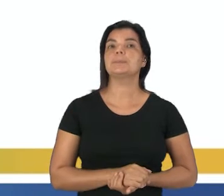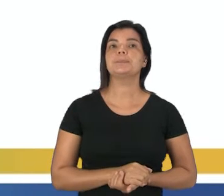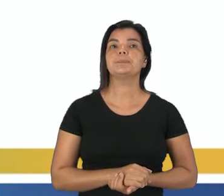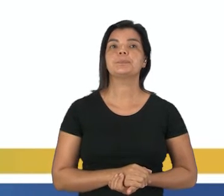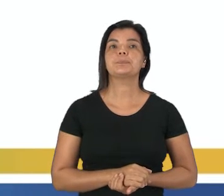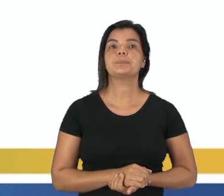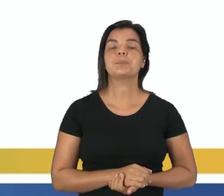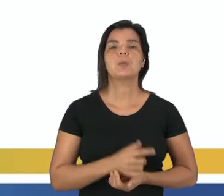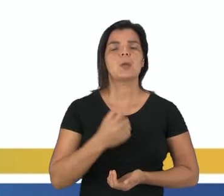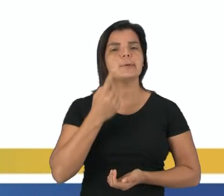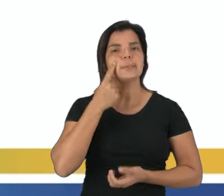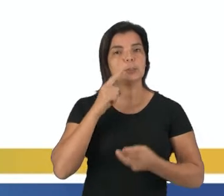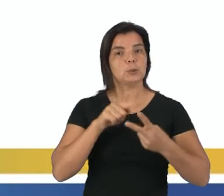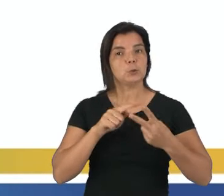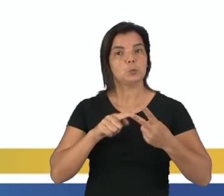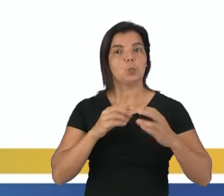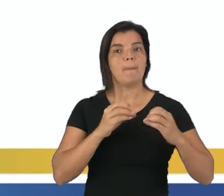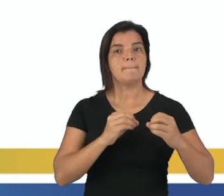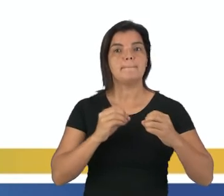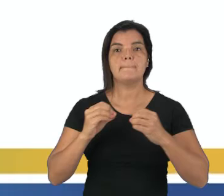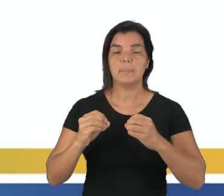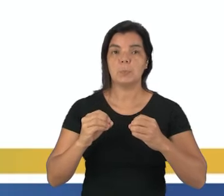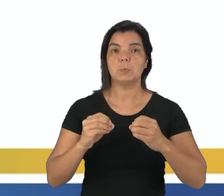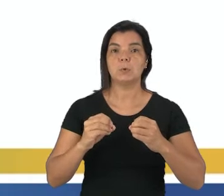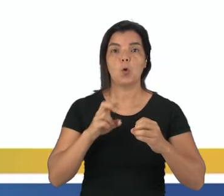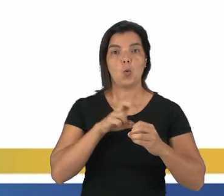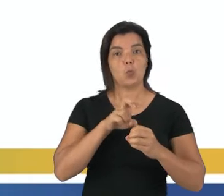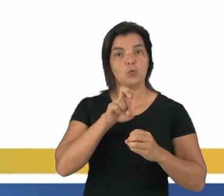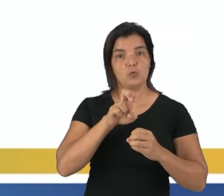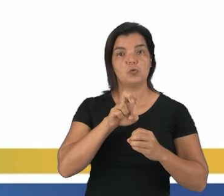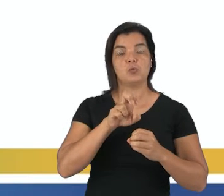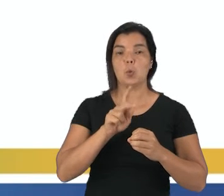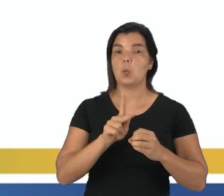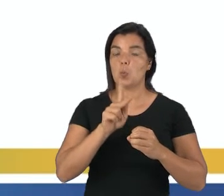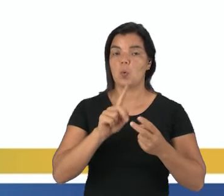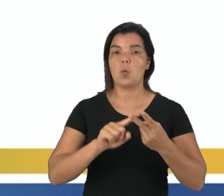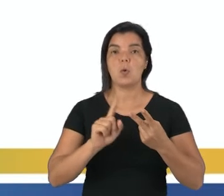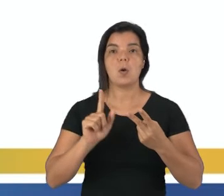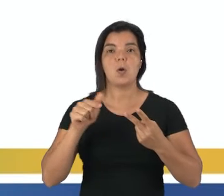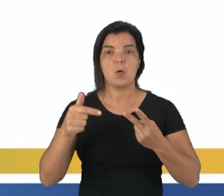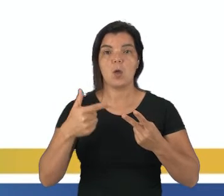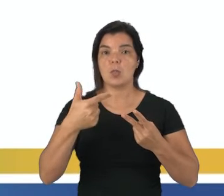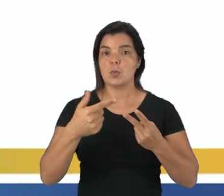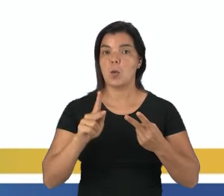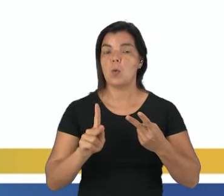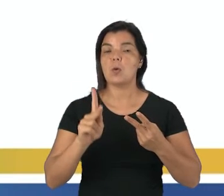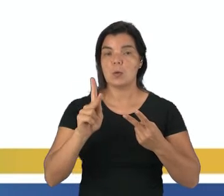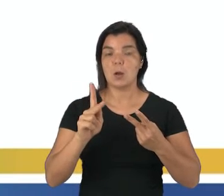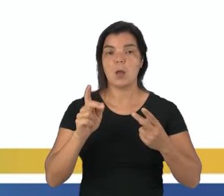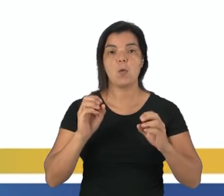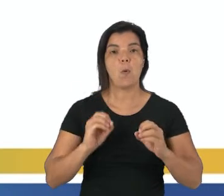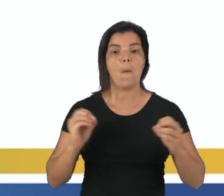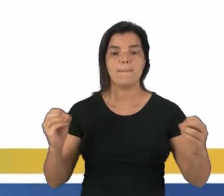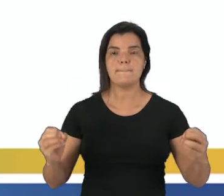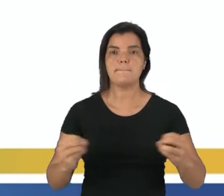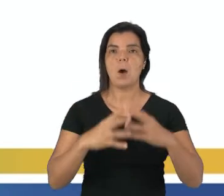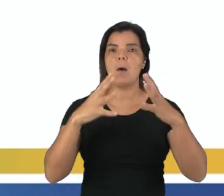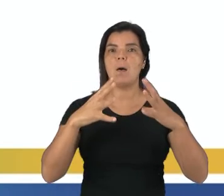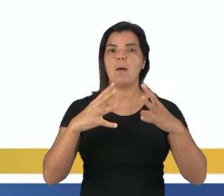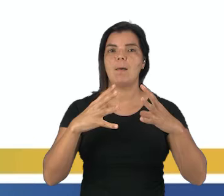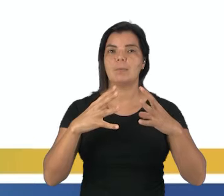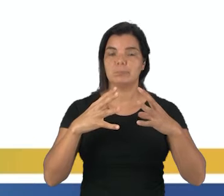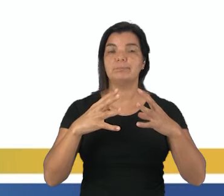seria, eu vou pegar duas bolinhas, uma de 5 quilos, né? E a outra ali de 2 quilos e eu vou jogar uma na outra,